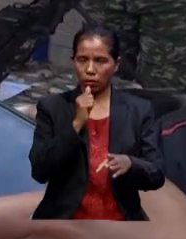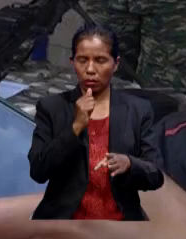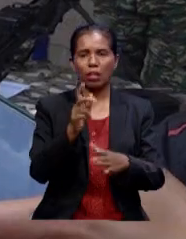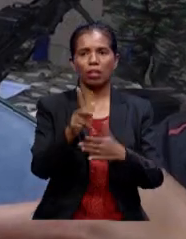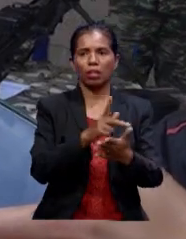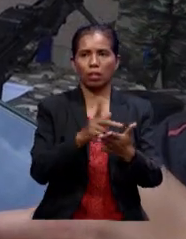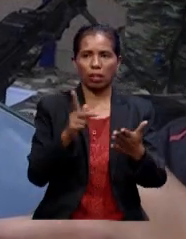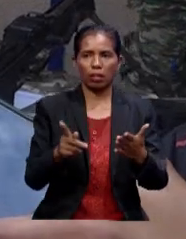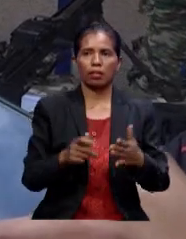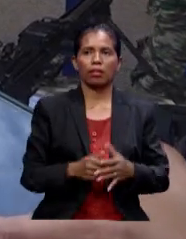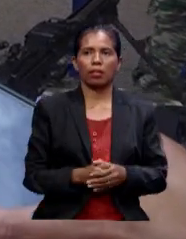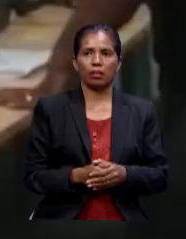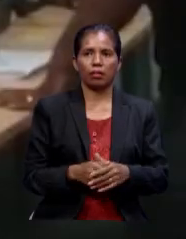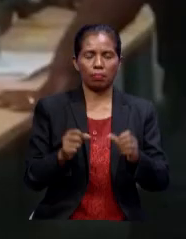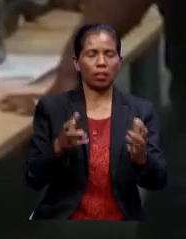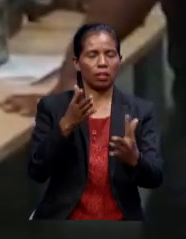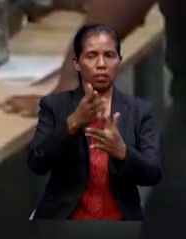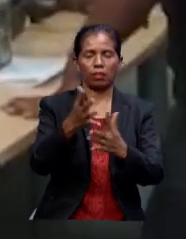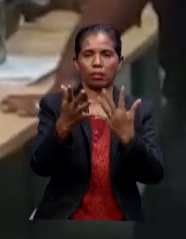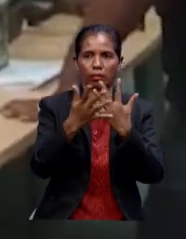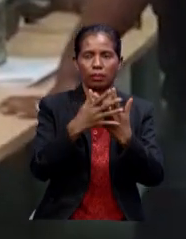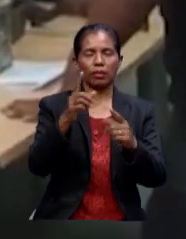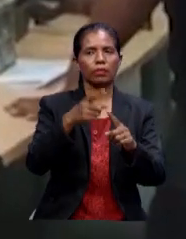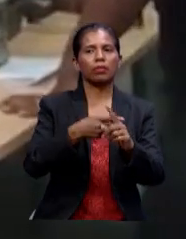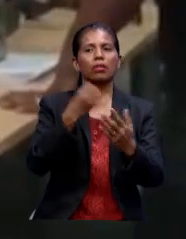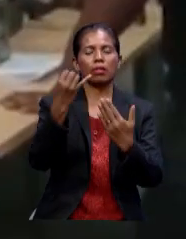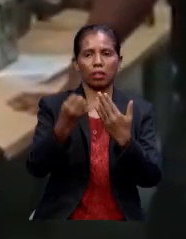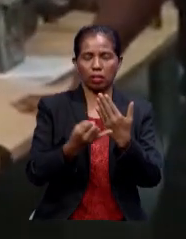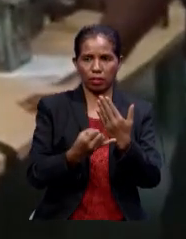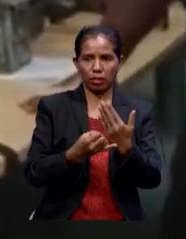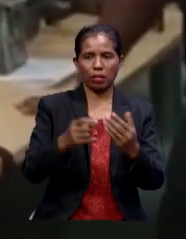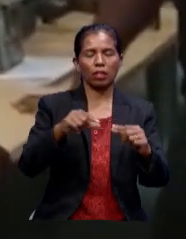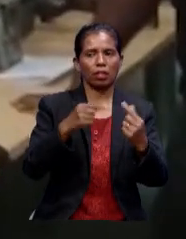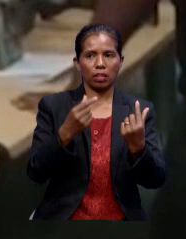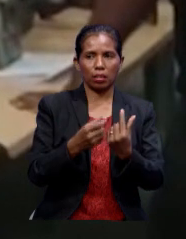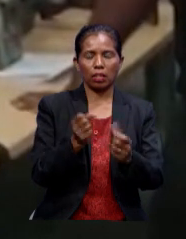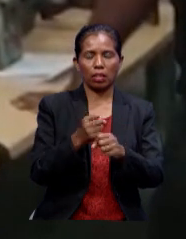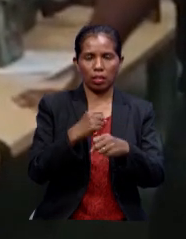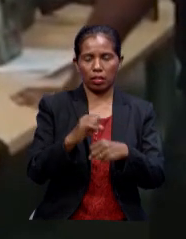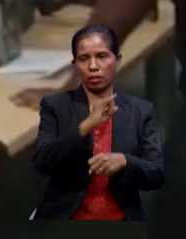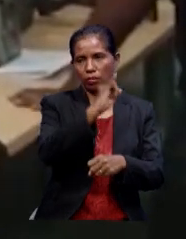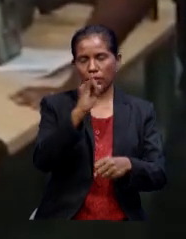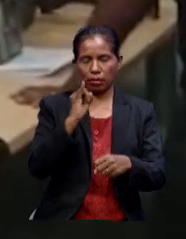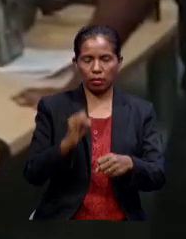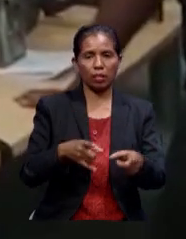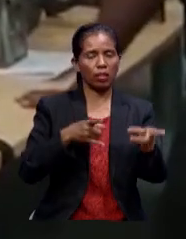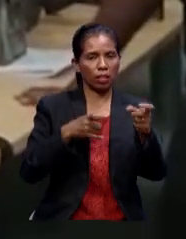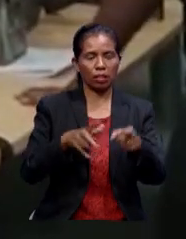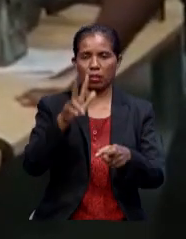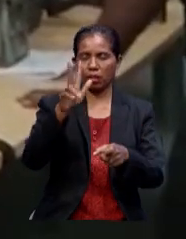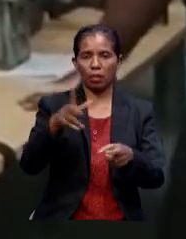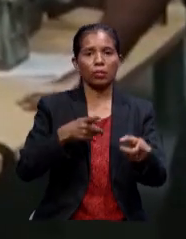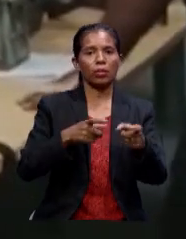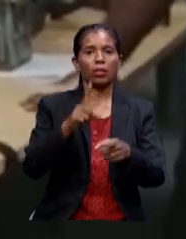né? Procuramos melhor Tama Cadia. E a Fulano de Janeiro, né? Equipa conjunta halo busca no identifica quilat lolontolo, pistola